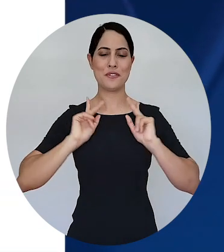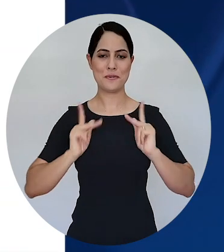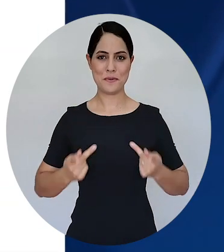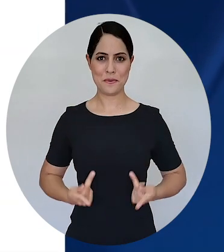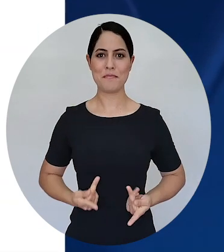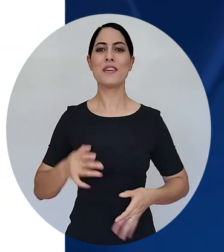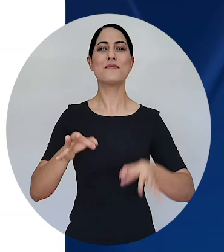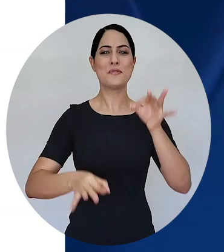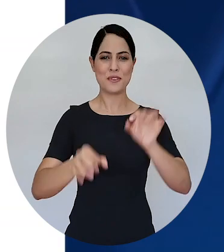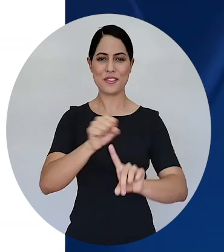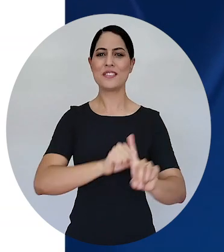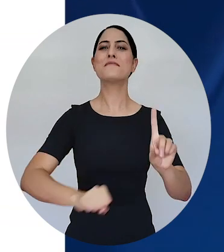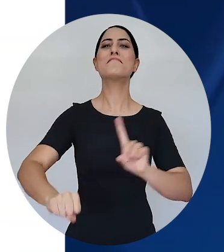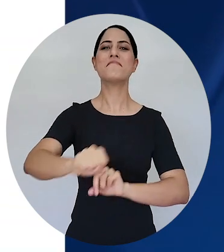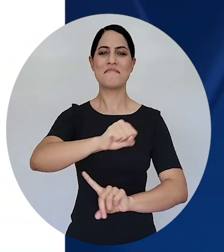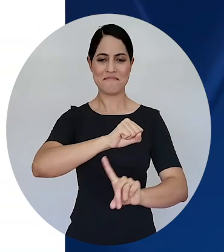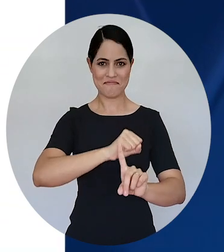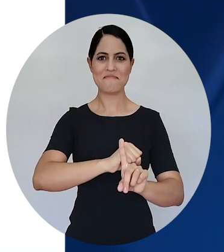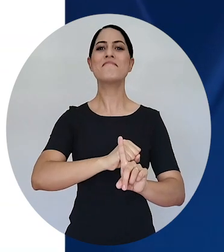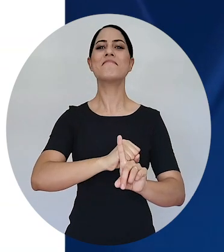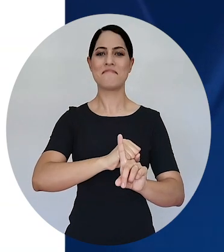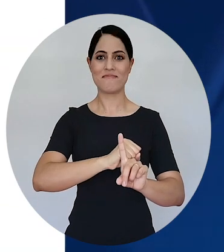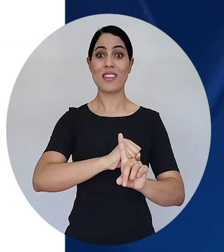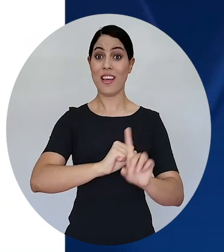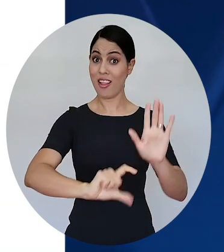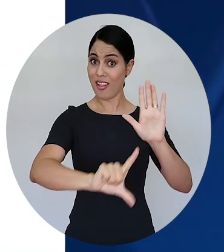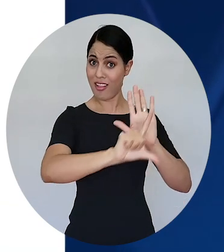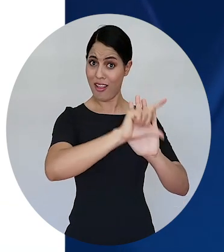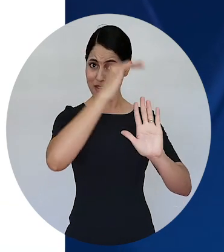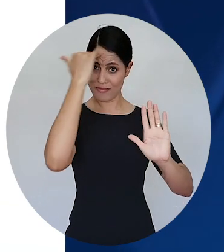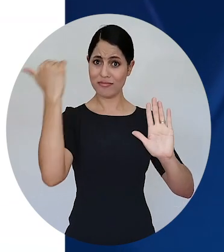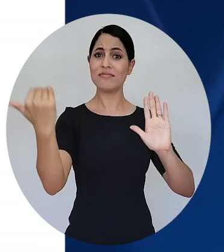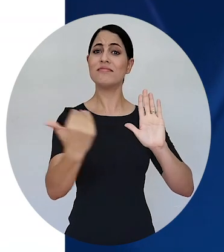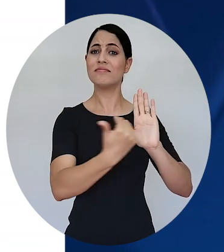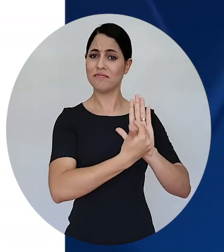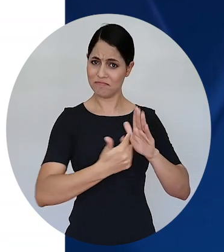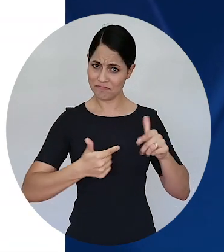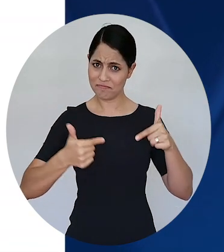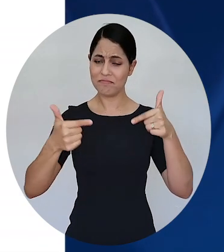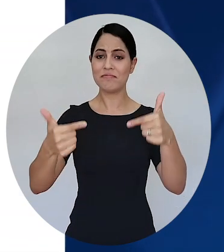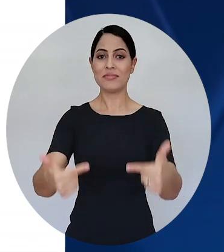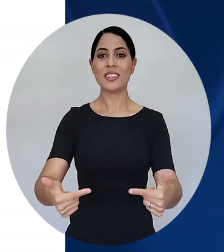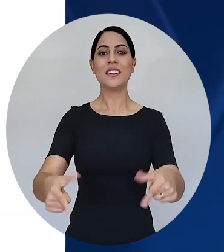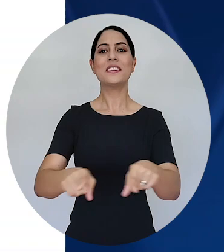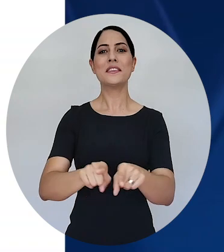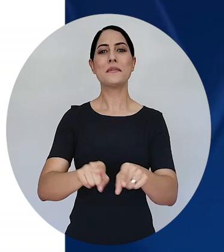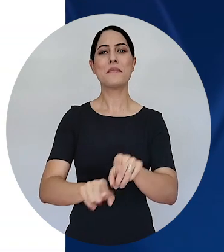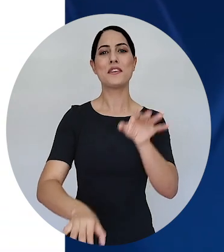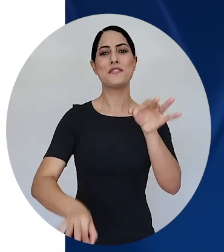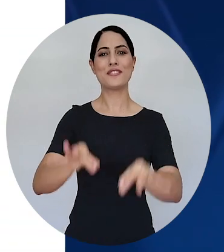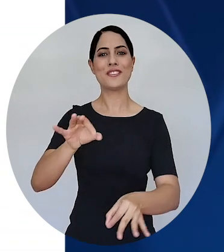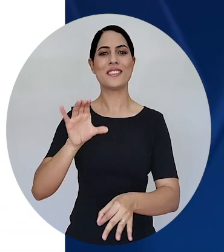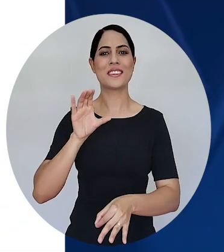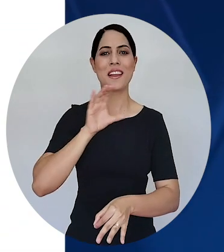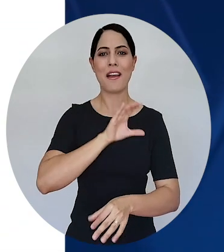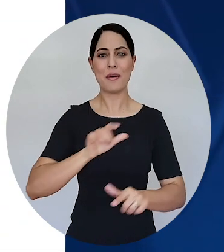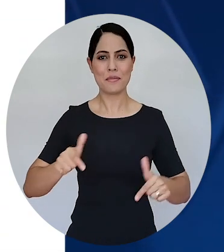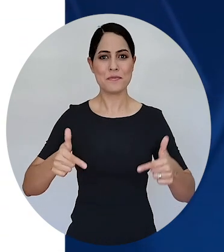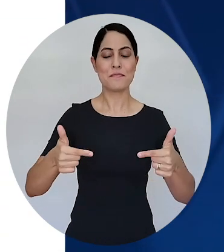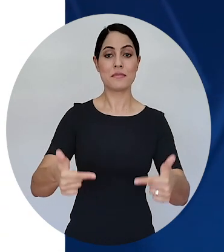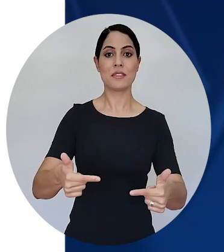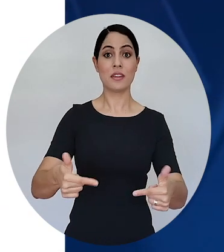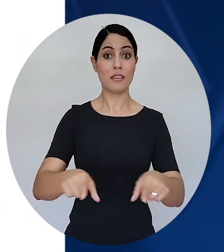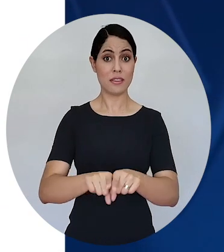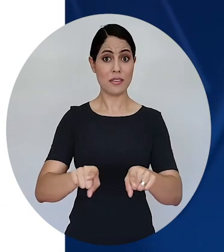os direitos humanos, a justiça social, a boa aplicação das leis, a rápida administração da